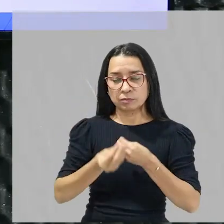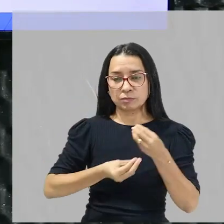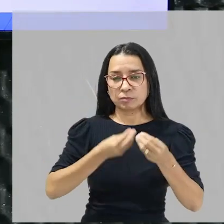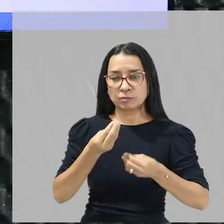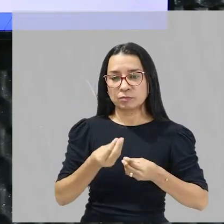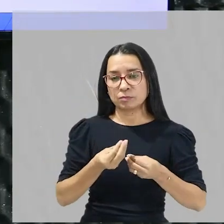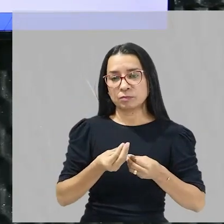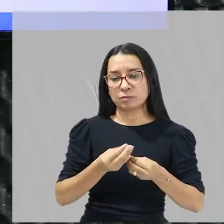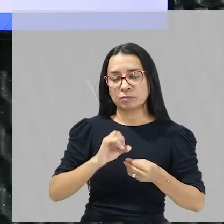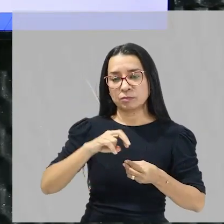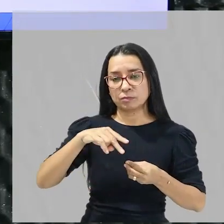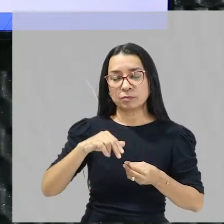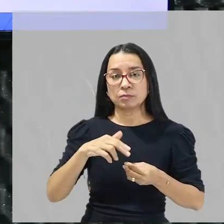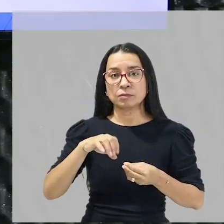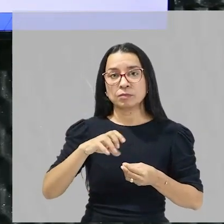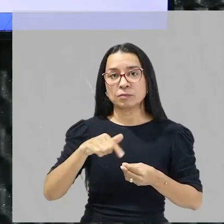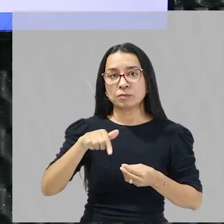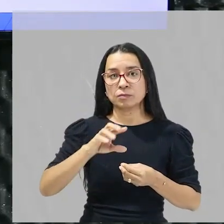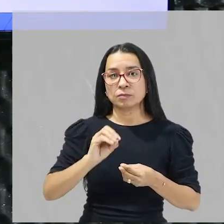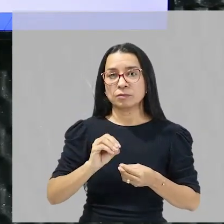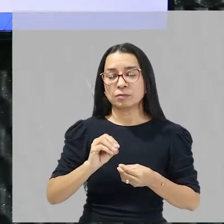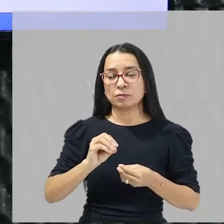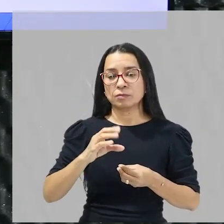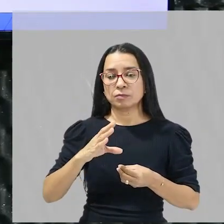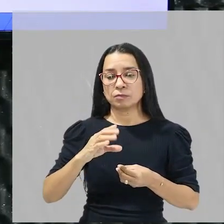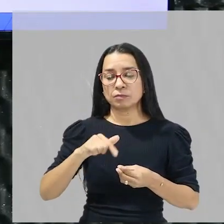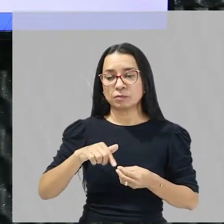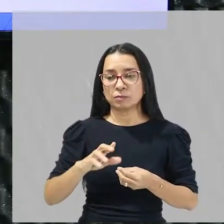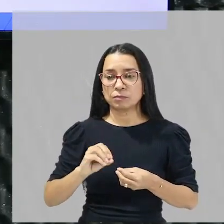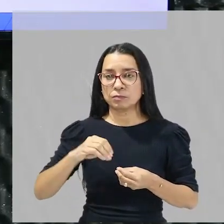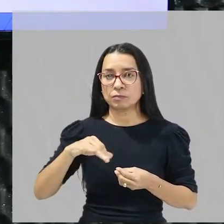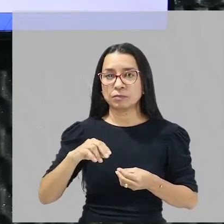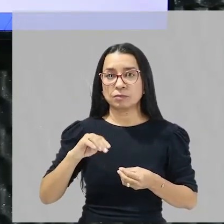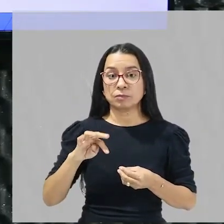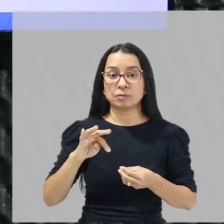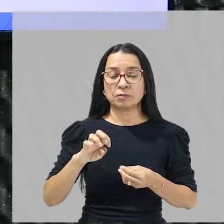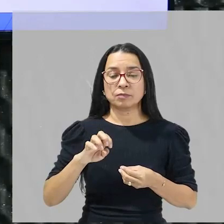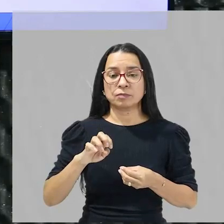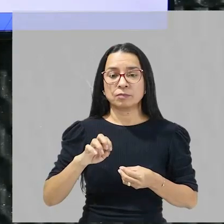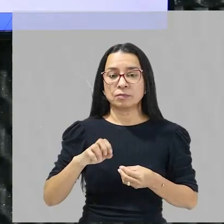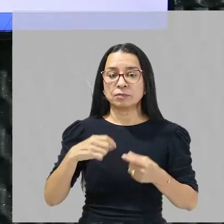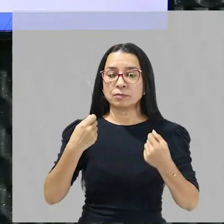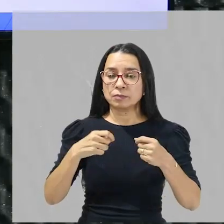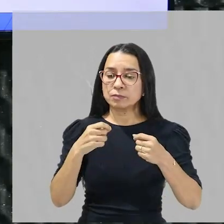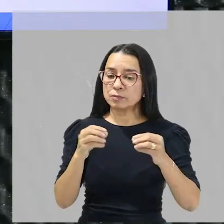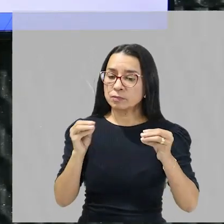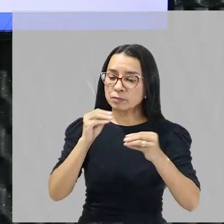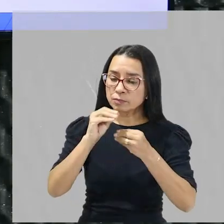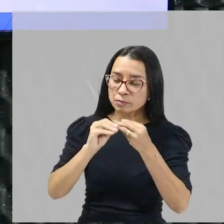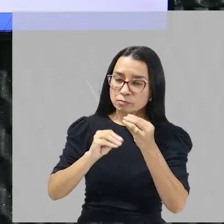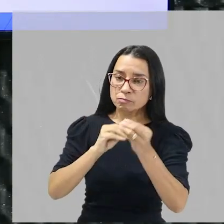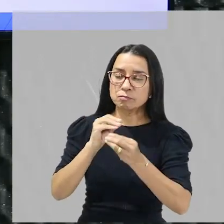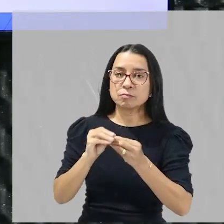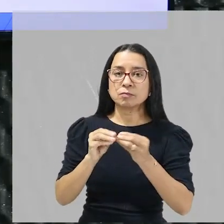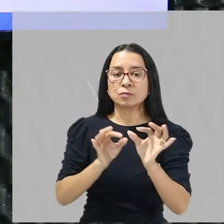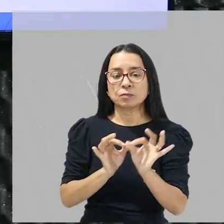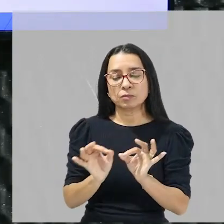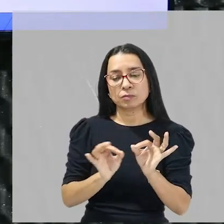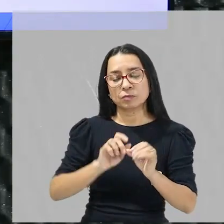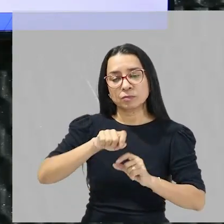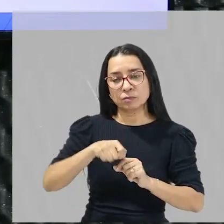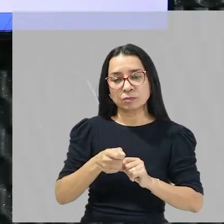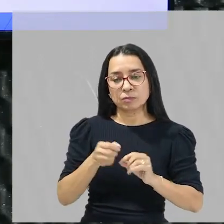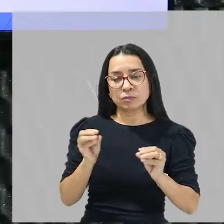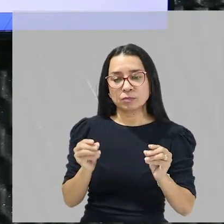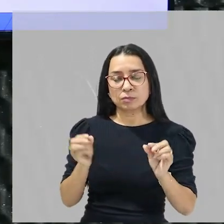numa inequação quociente, eu preciso fazer um joguinho de sinais, tá? Então, sinais iguais positivo, sinais diferentes negativo,